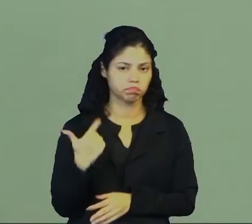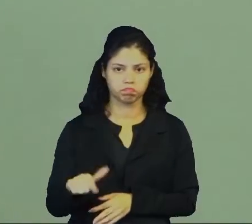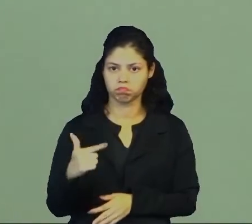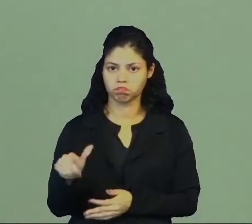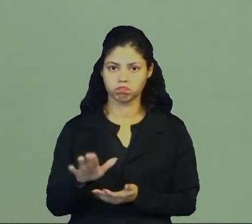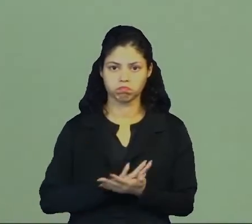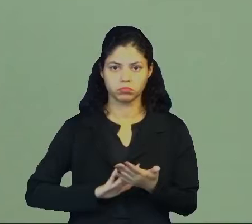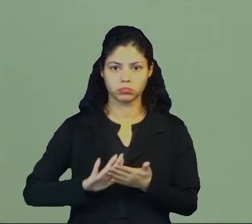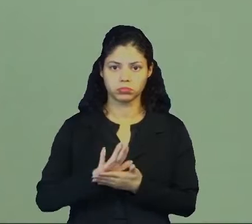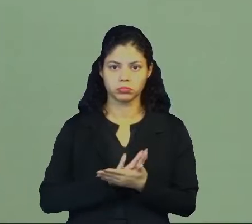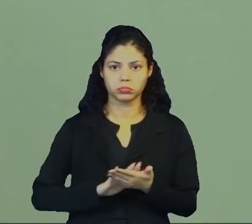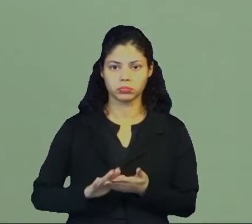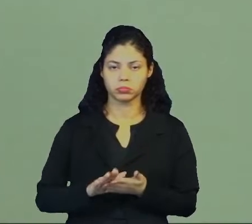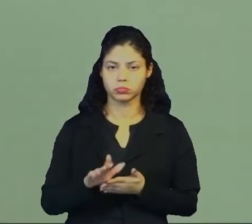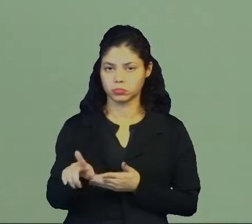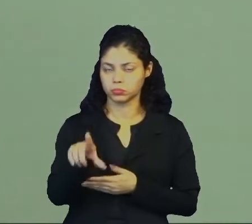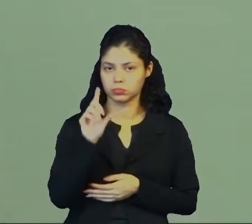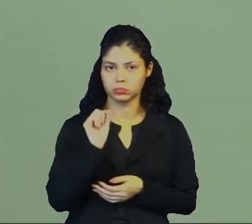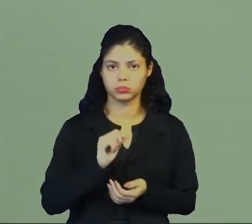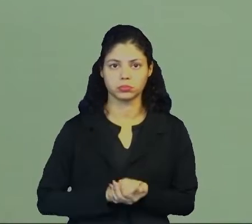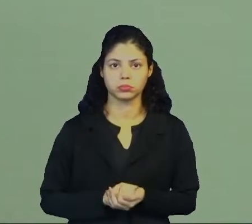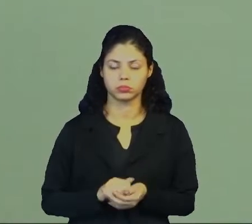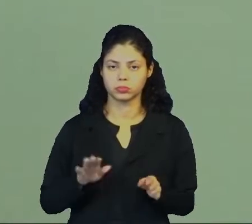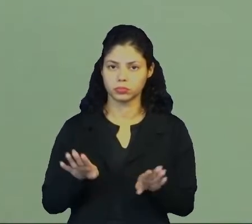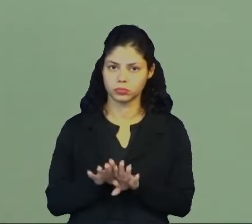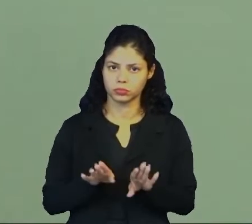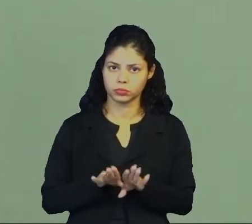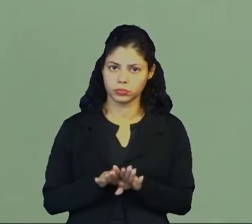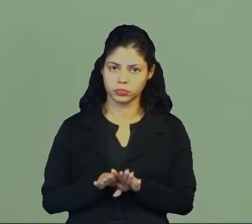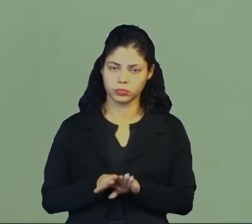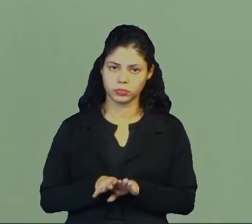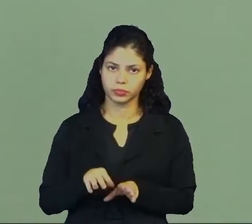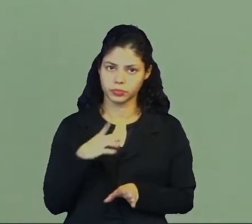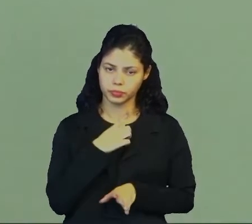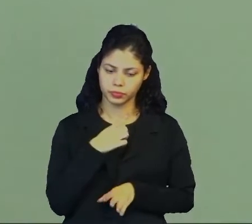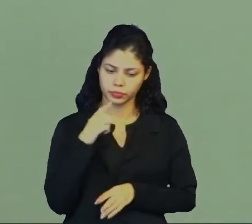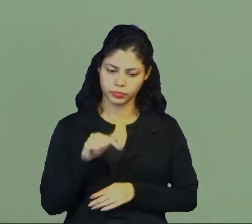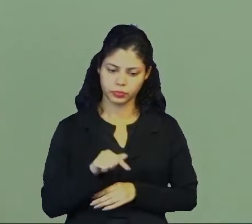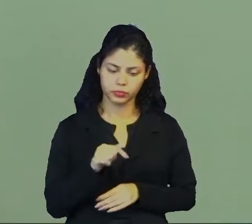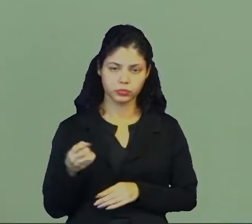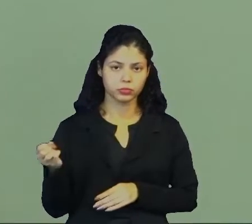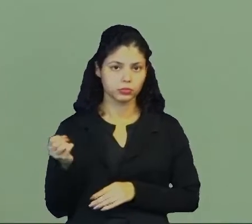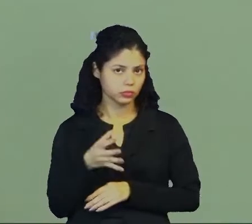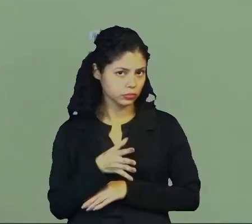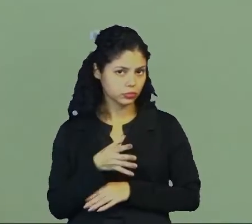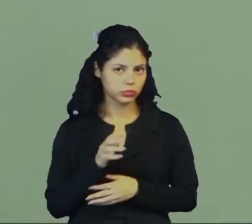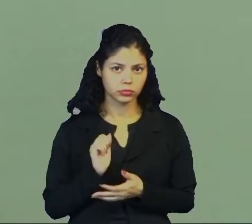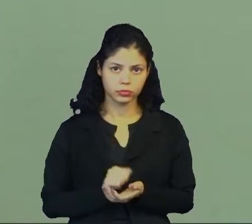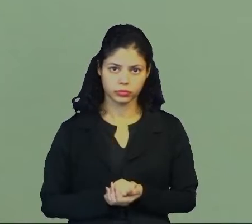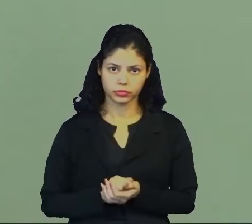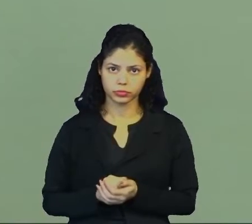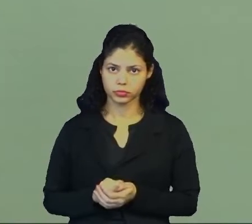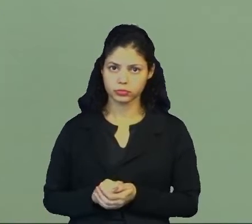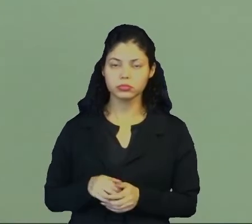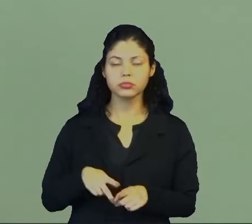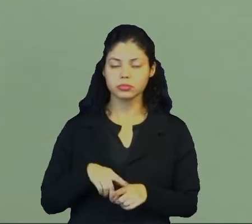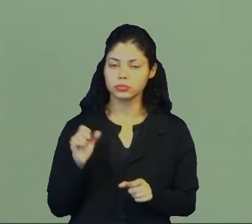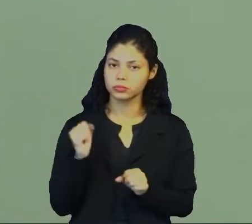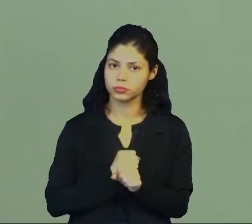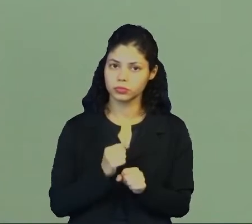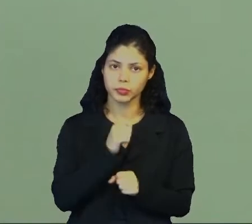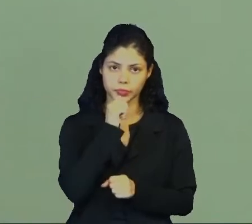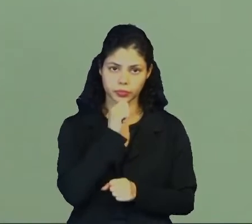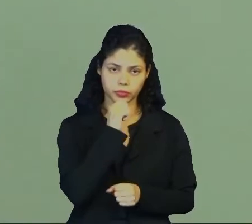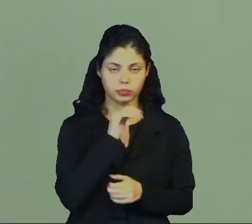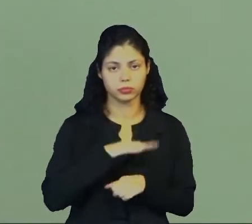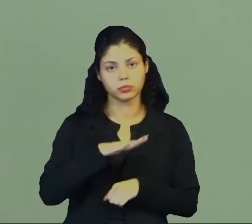tinha nenhuma decisão, né, nenhum poderio de decisão política, né? Aqui a gente tem uma nova configuração, aonde